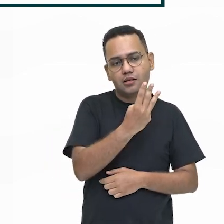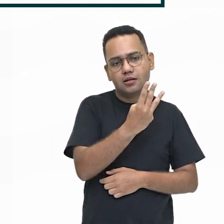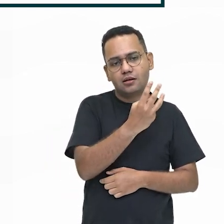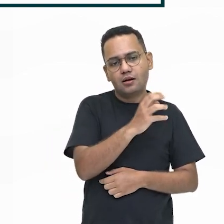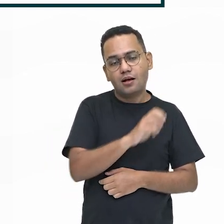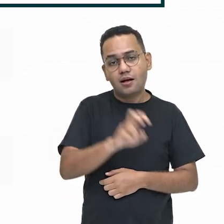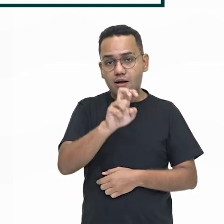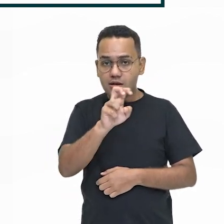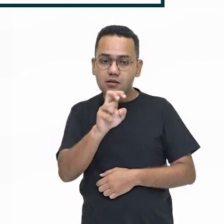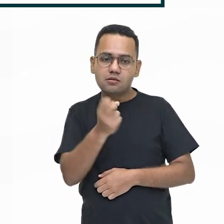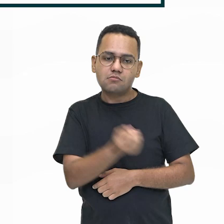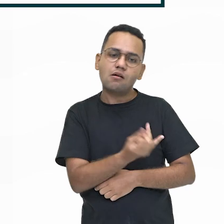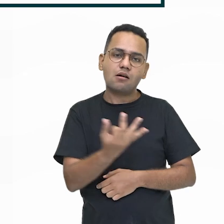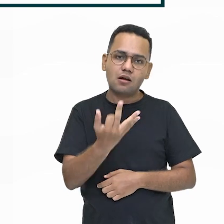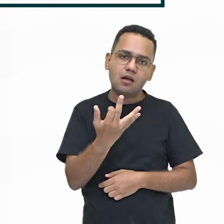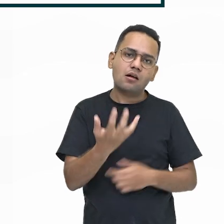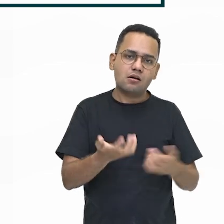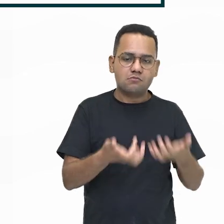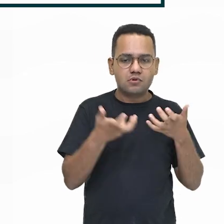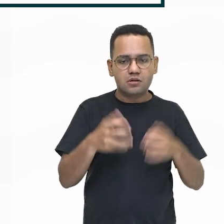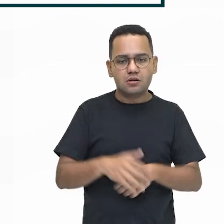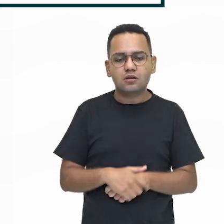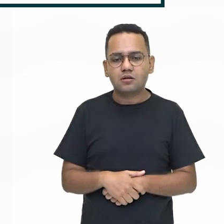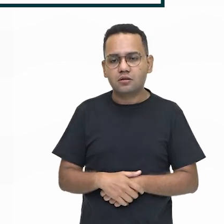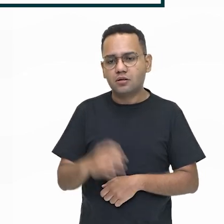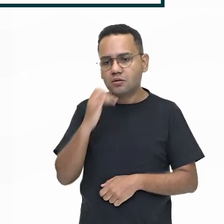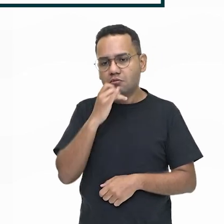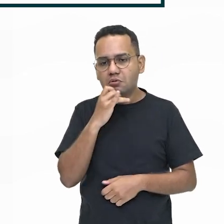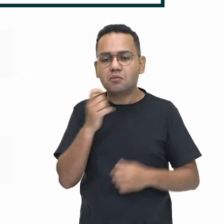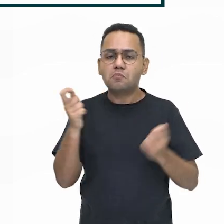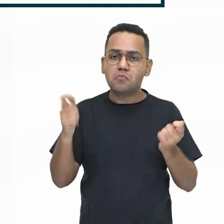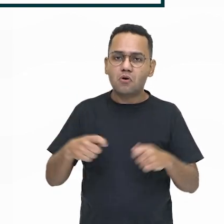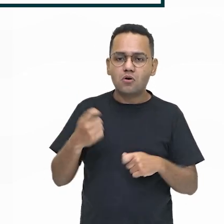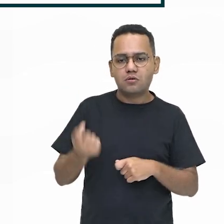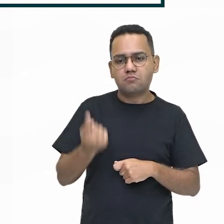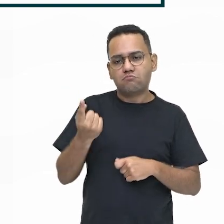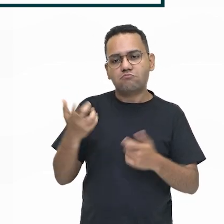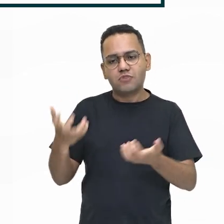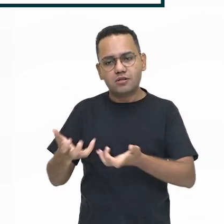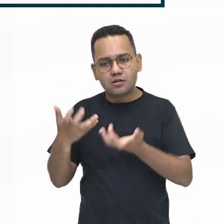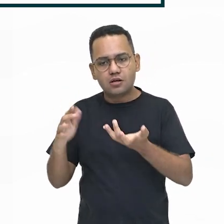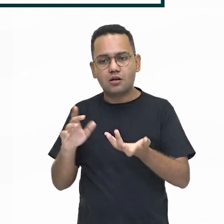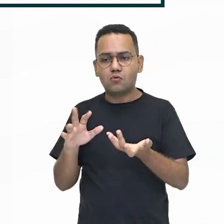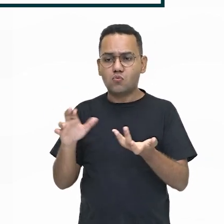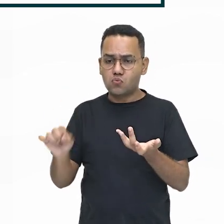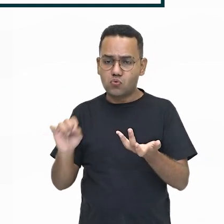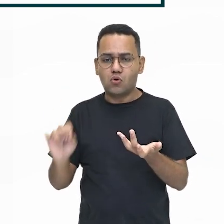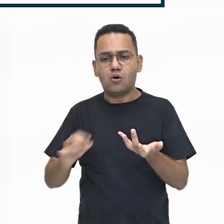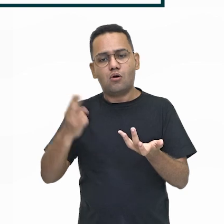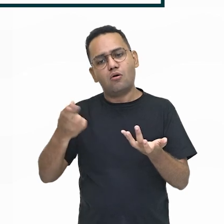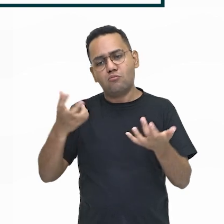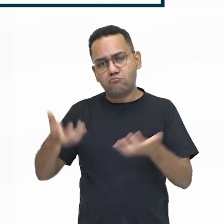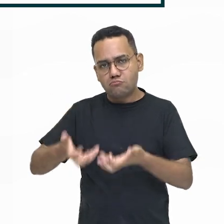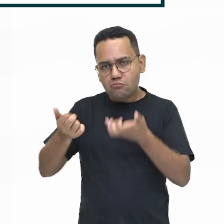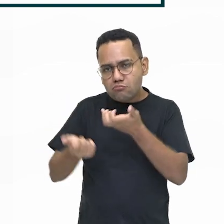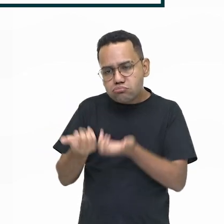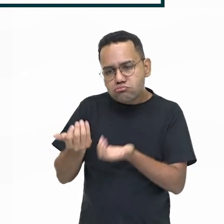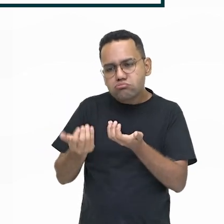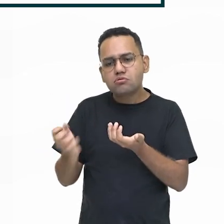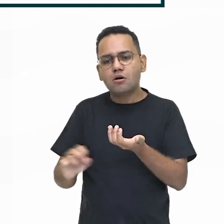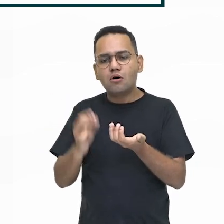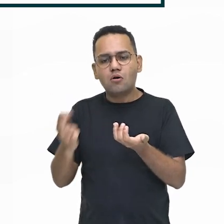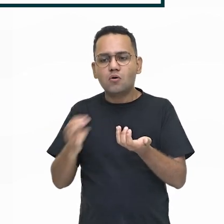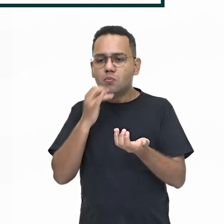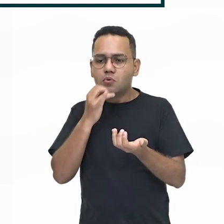porções de vegetais, uma xícara de vegetais crus, de legumes cozidos, meia xícara de tomate